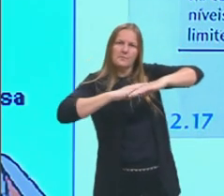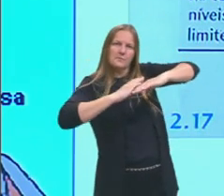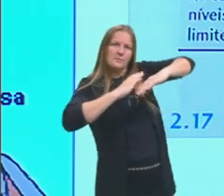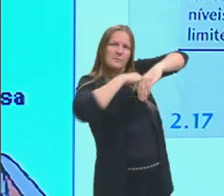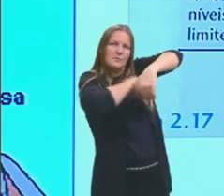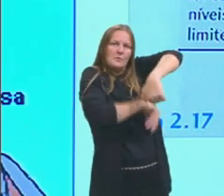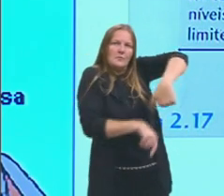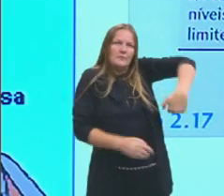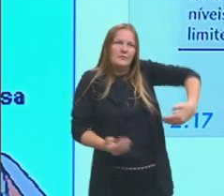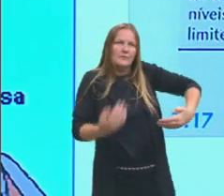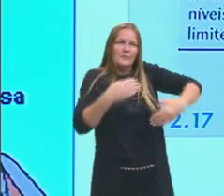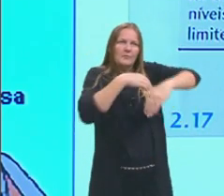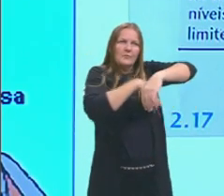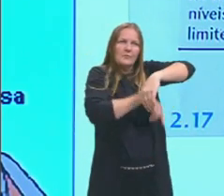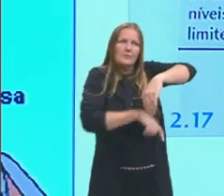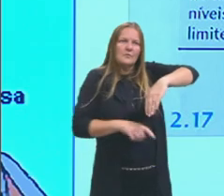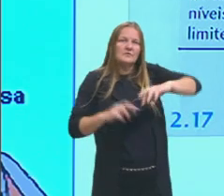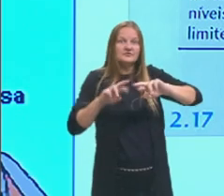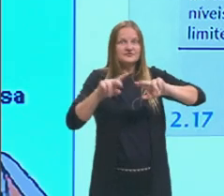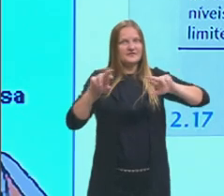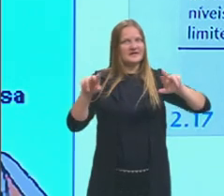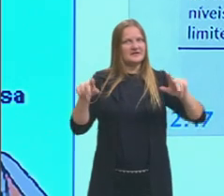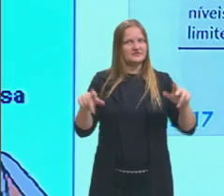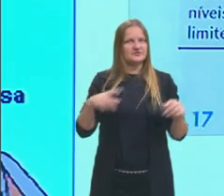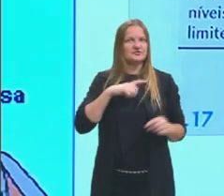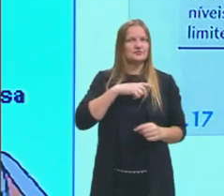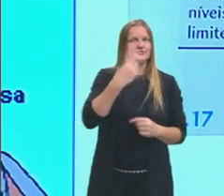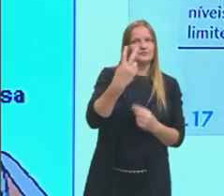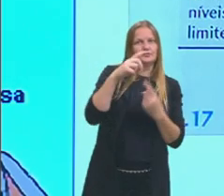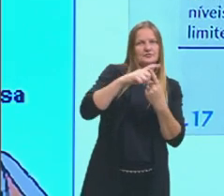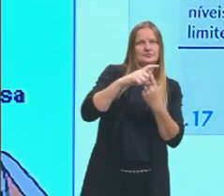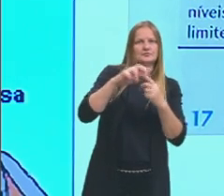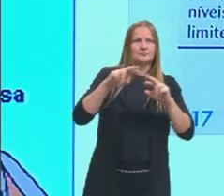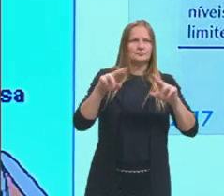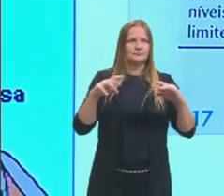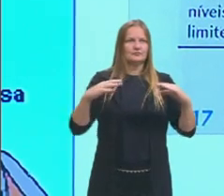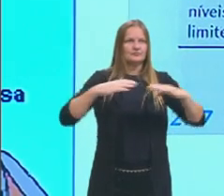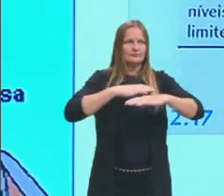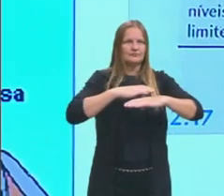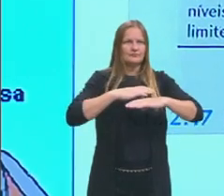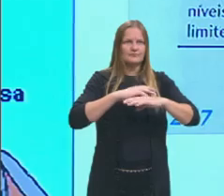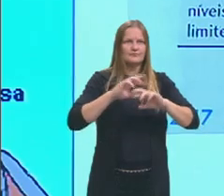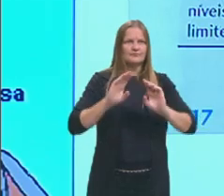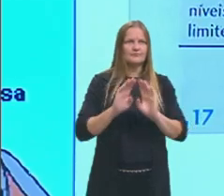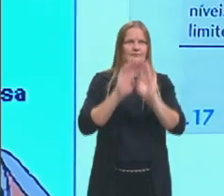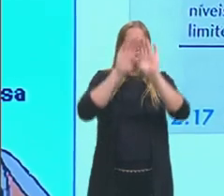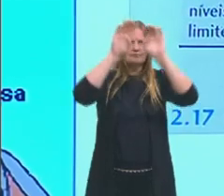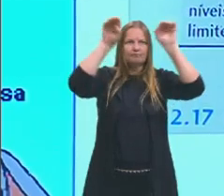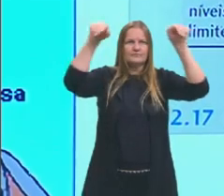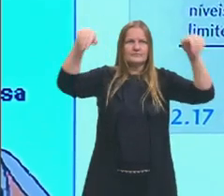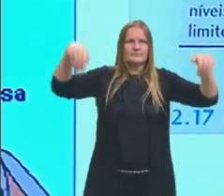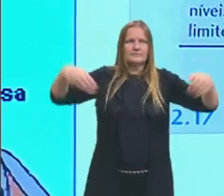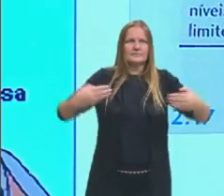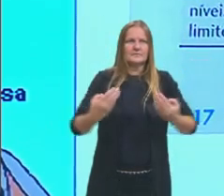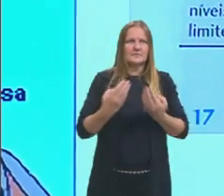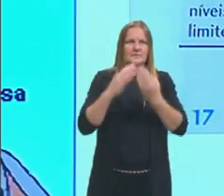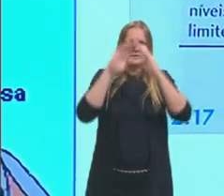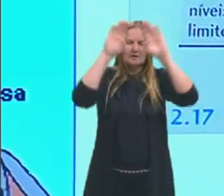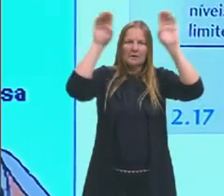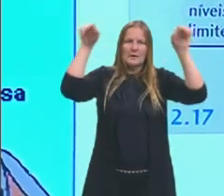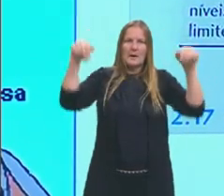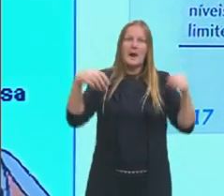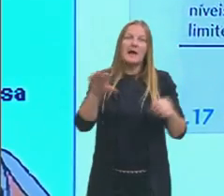gente convicção tá então nós temos esses dois tipos né Pode ser que apareça aí na tua